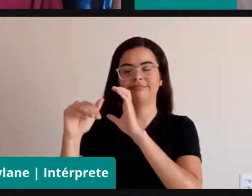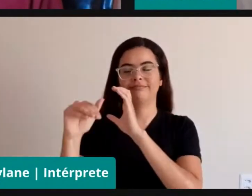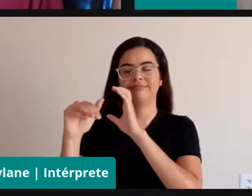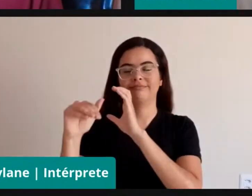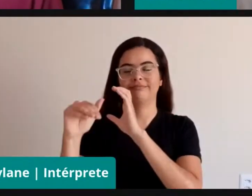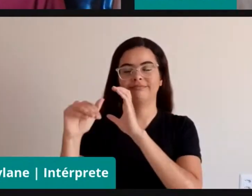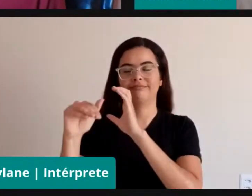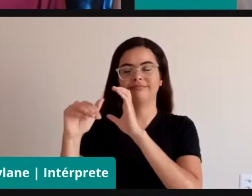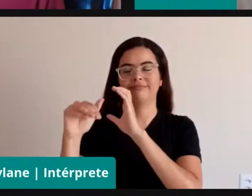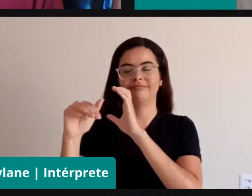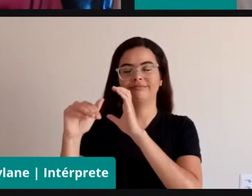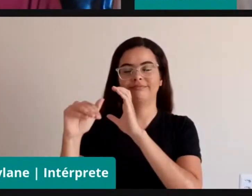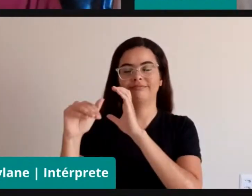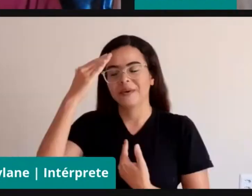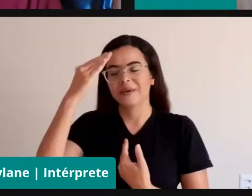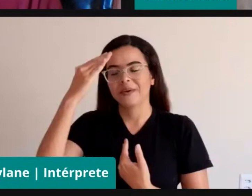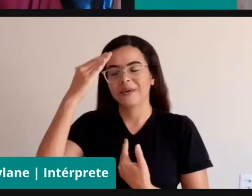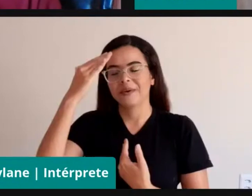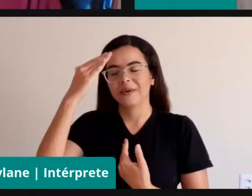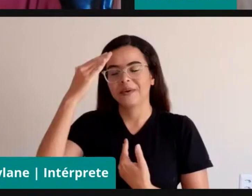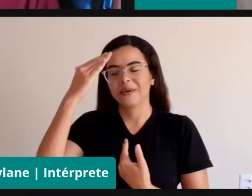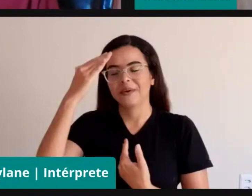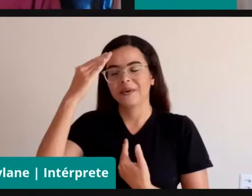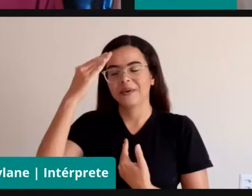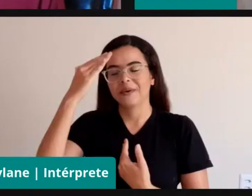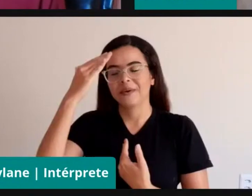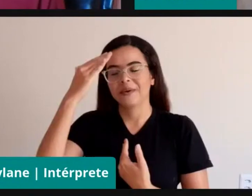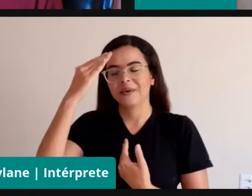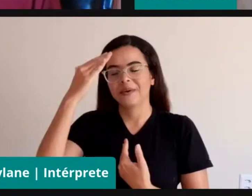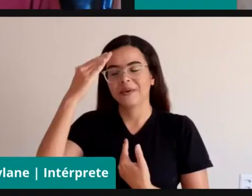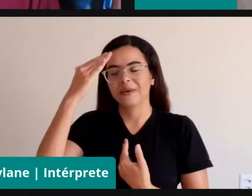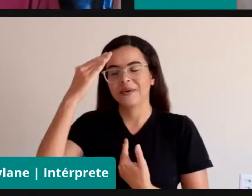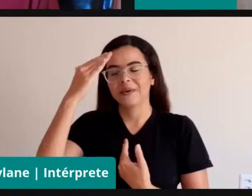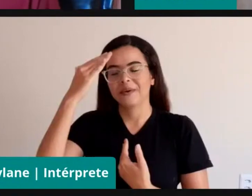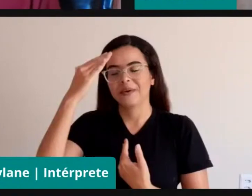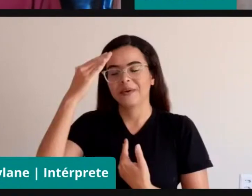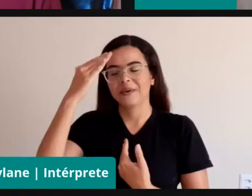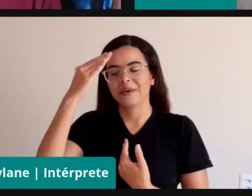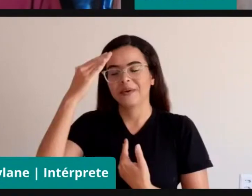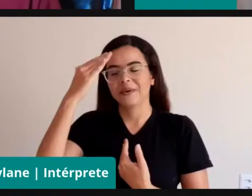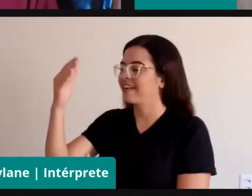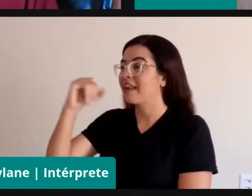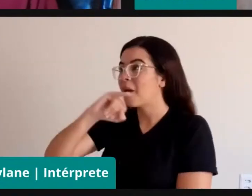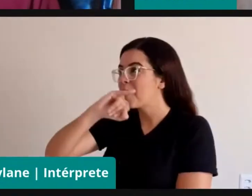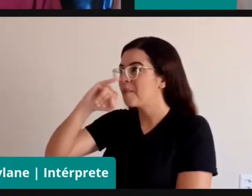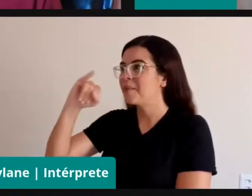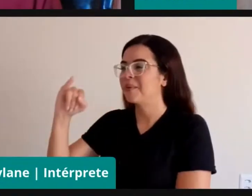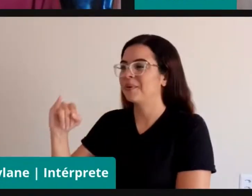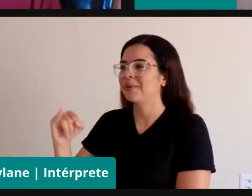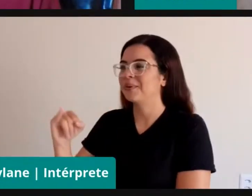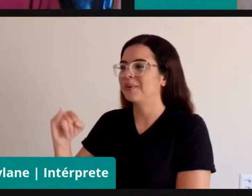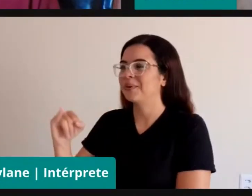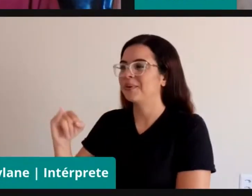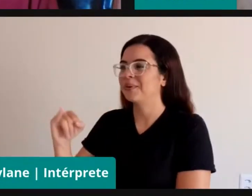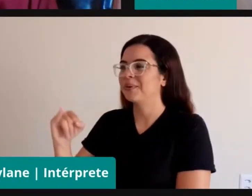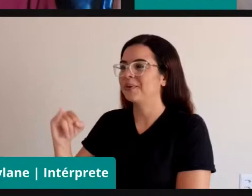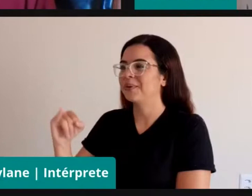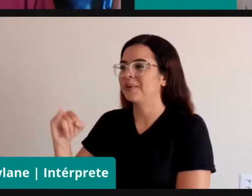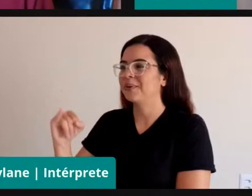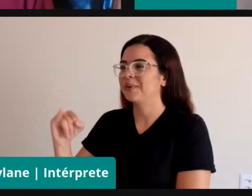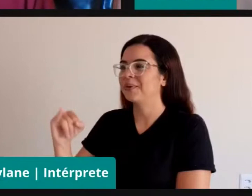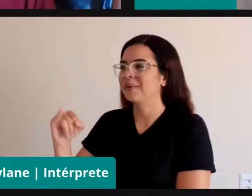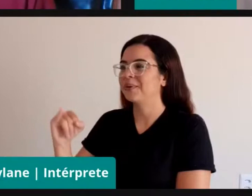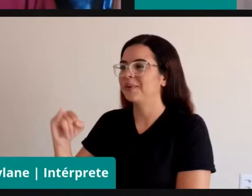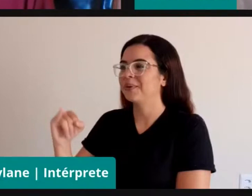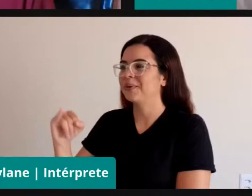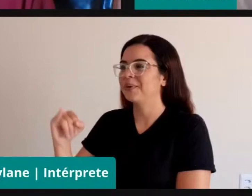muito obrigada, Fábio. Eu que agradeço pela oportunidade e esse ótimo evento. Eu estarei acompanhando o resto das